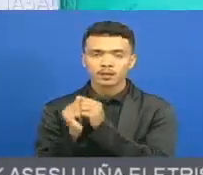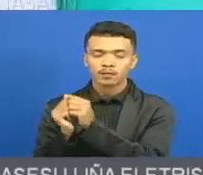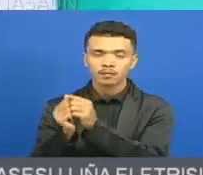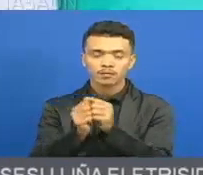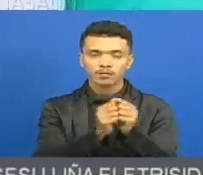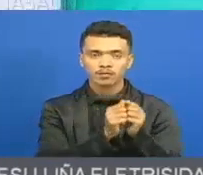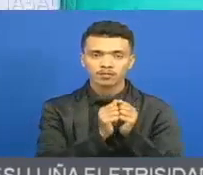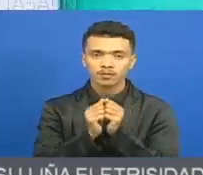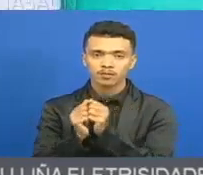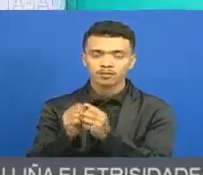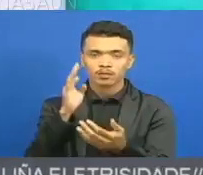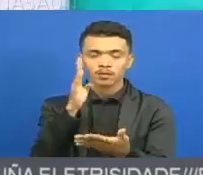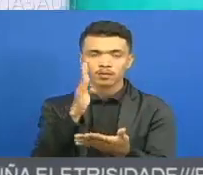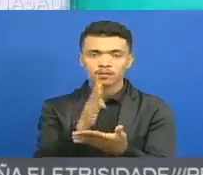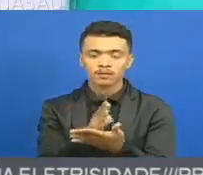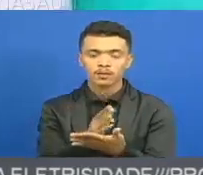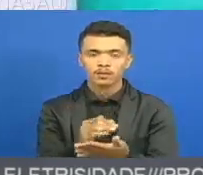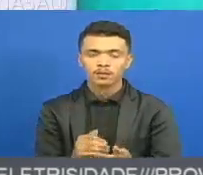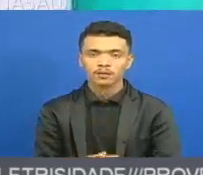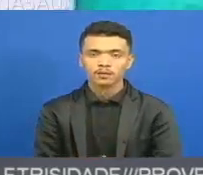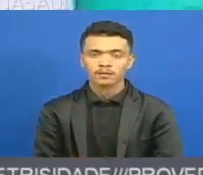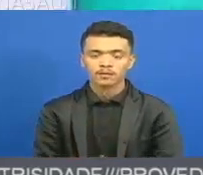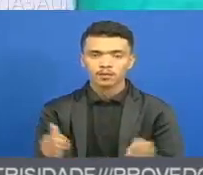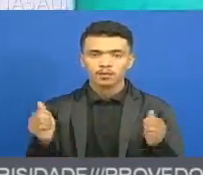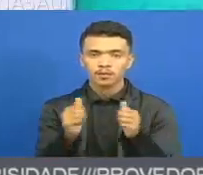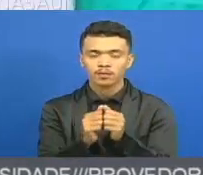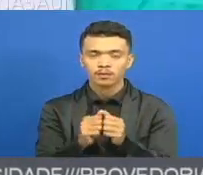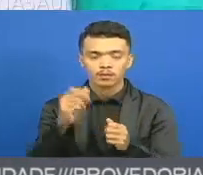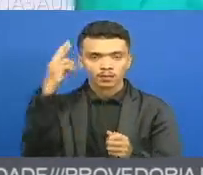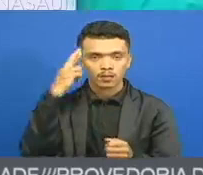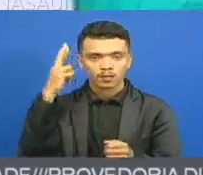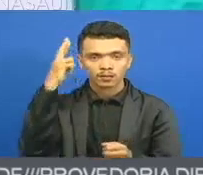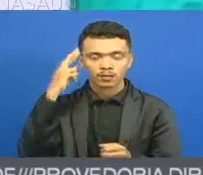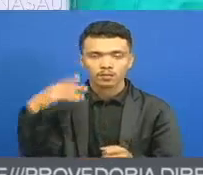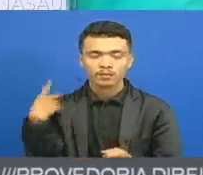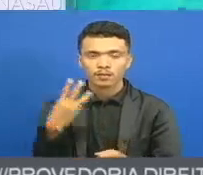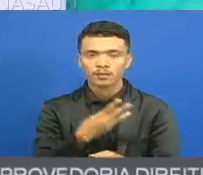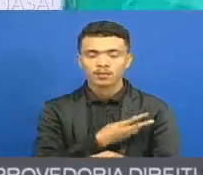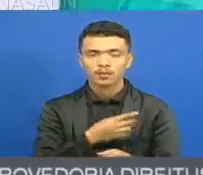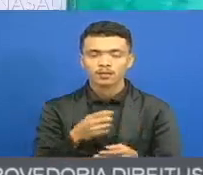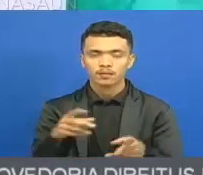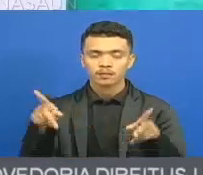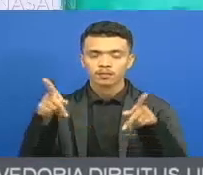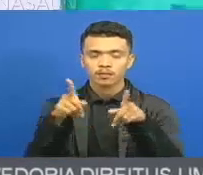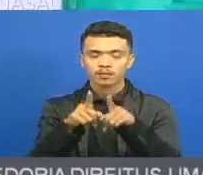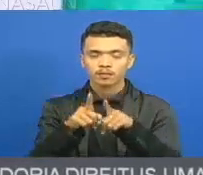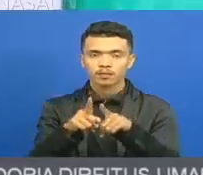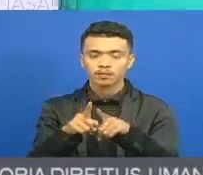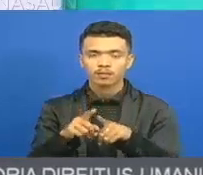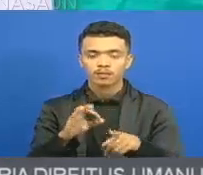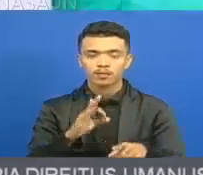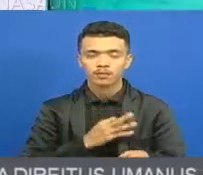ato combate tia. Por razão sirenoca, e tenha pessoal saúde se aposto fato